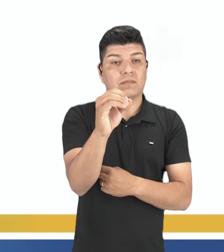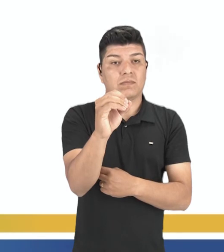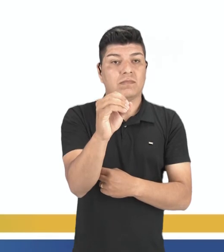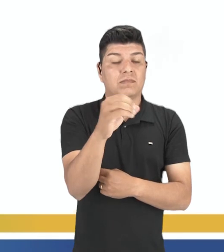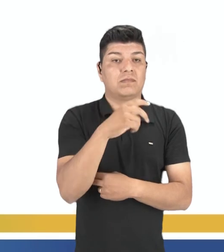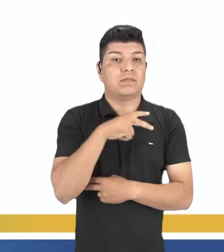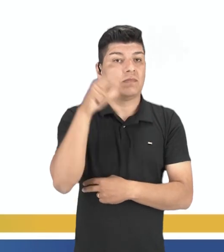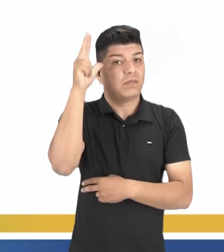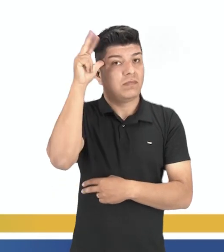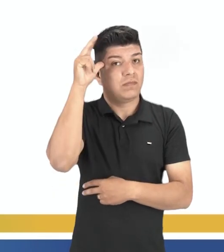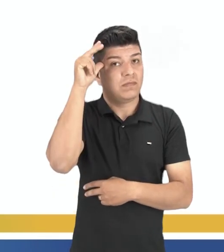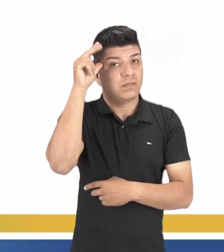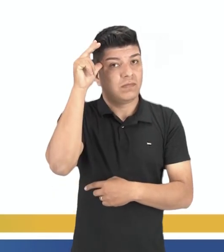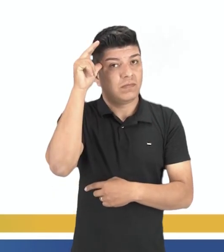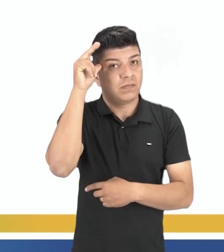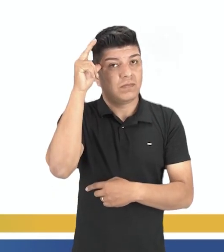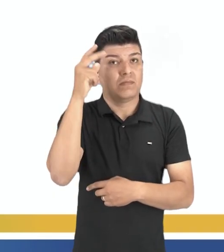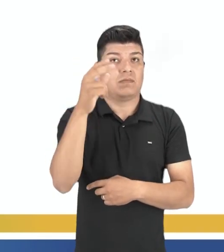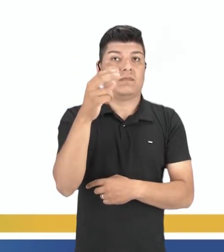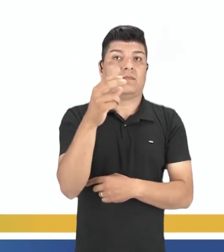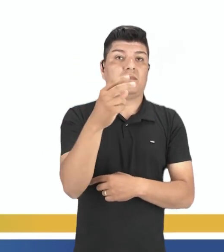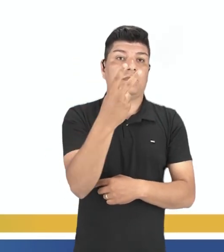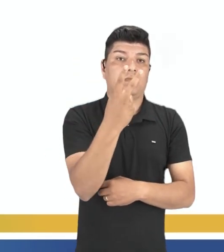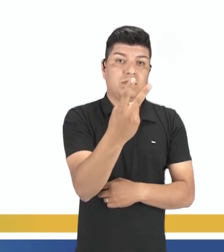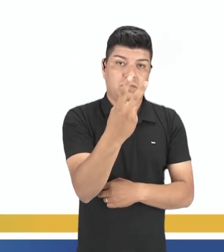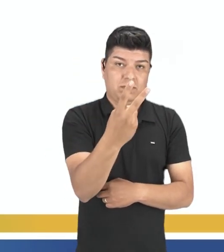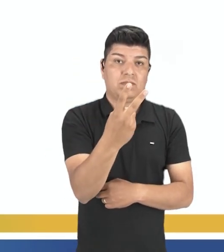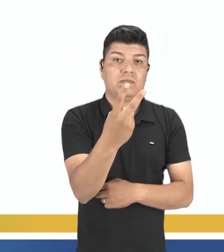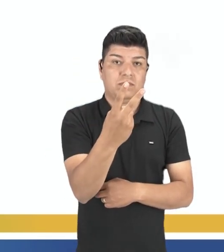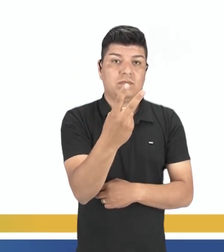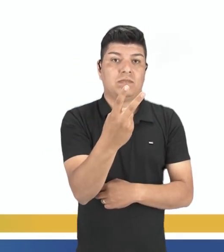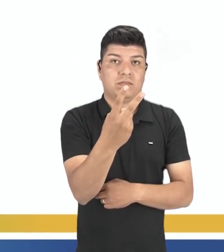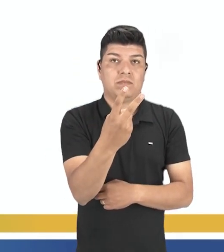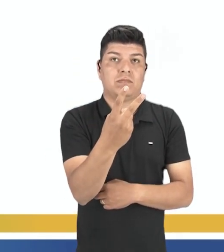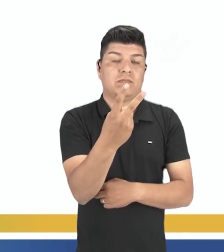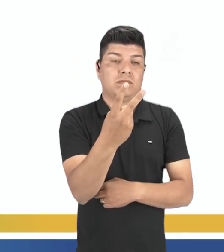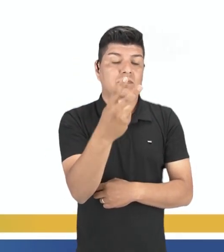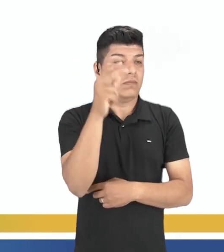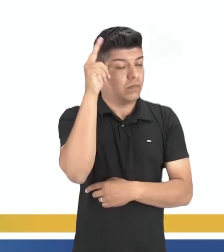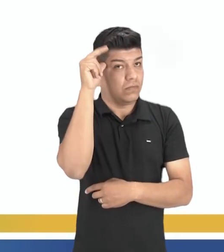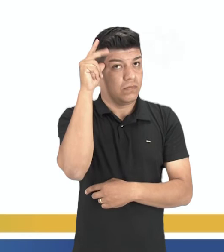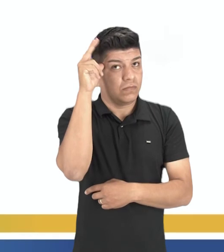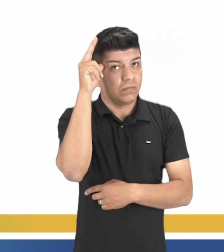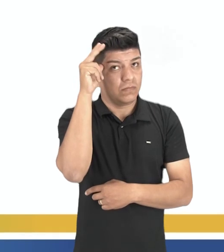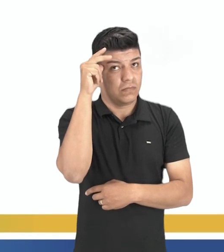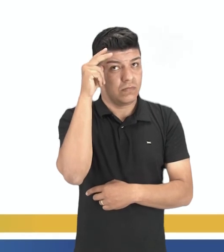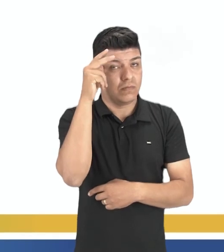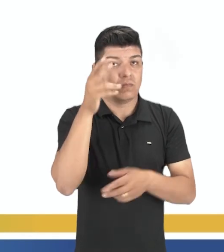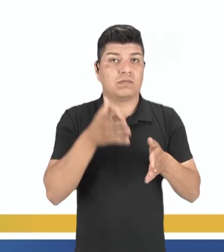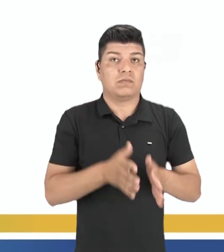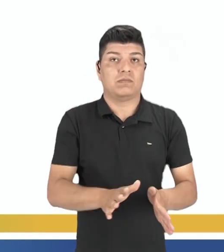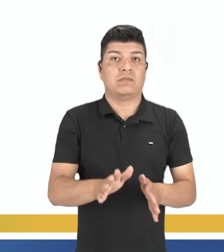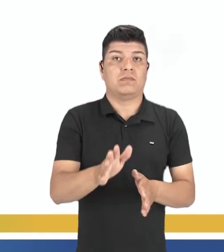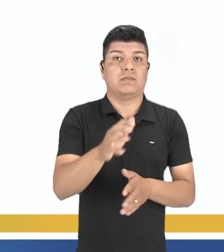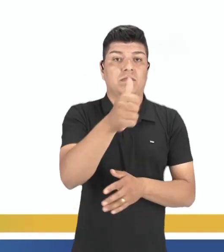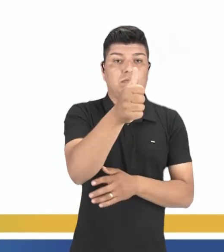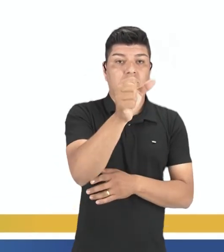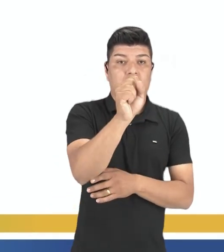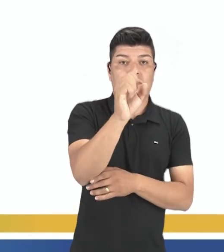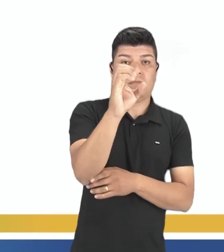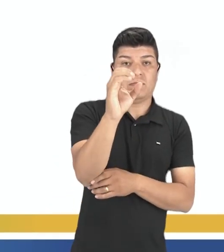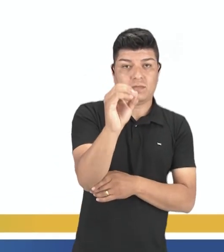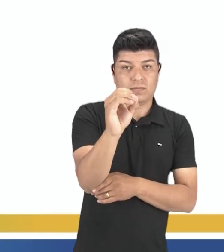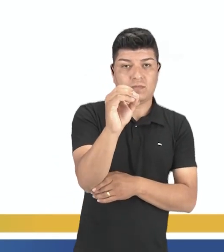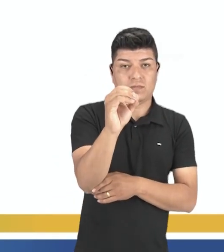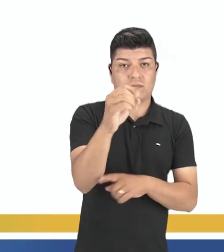eu vou ter 360 coelhos da prole total, mas disso, 180, ou